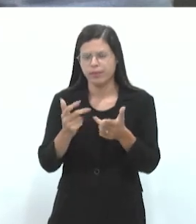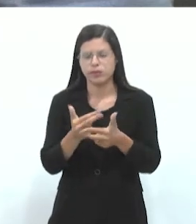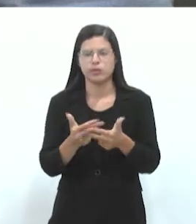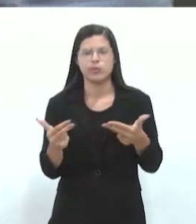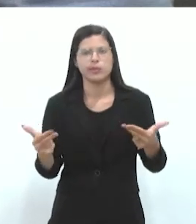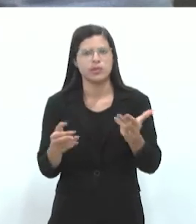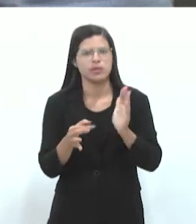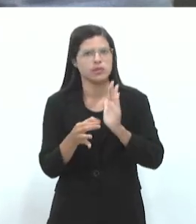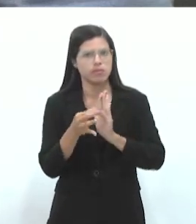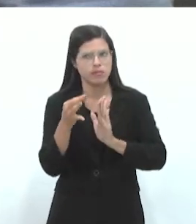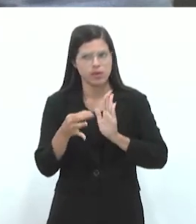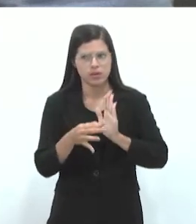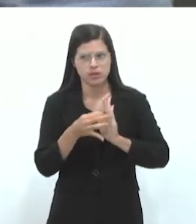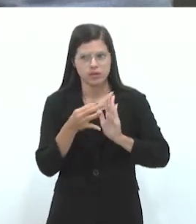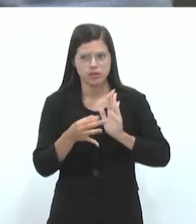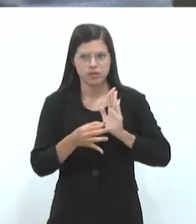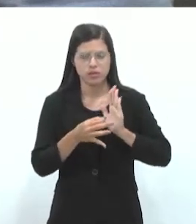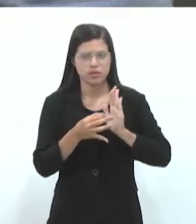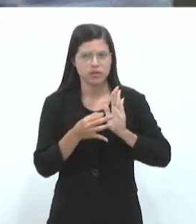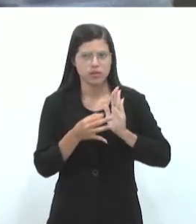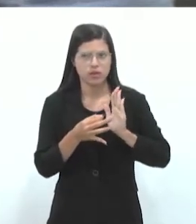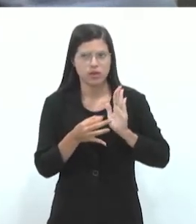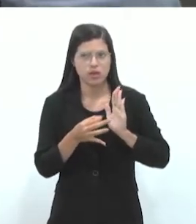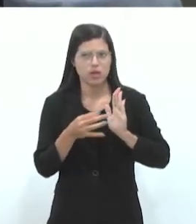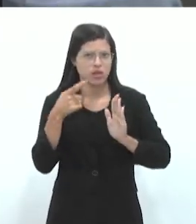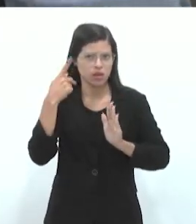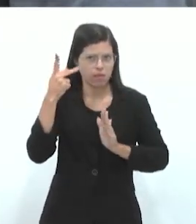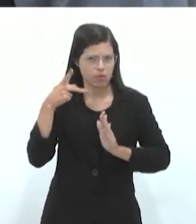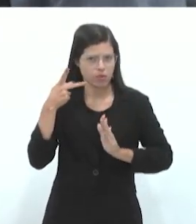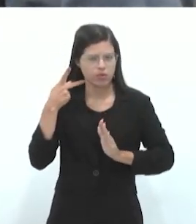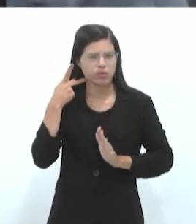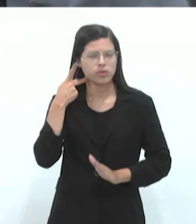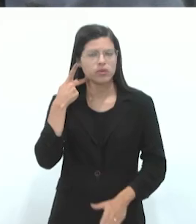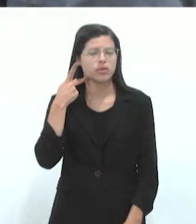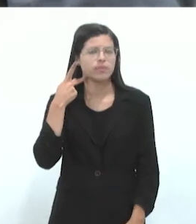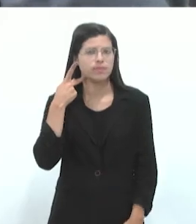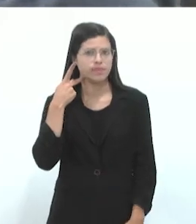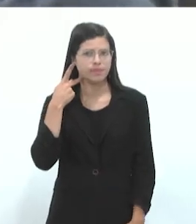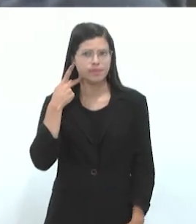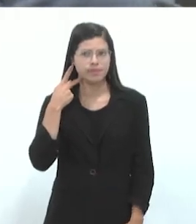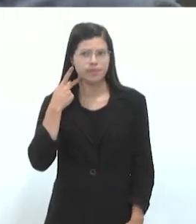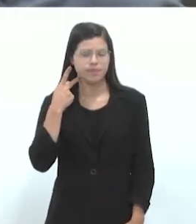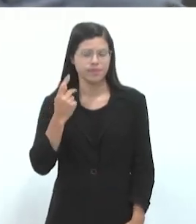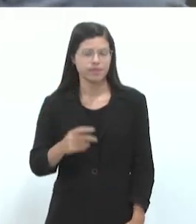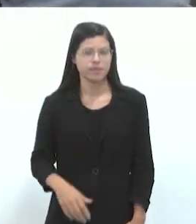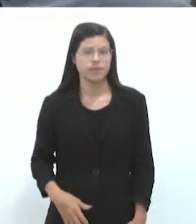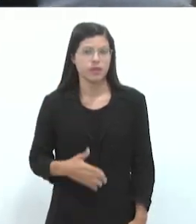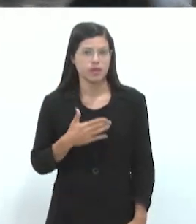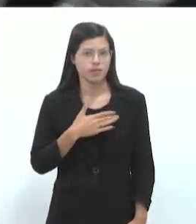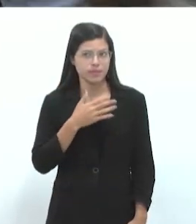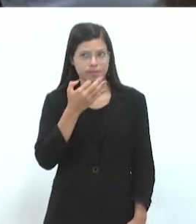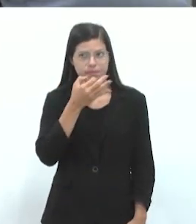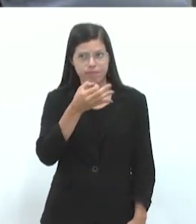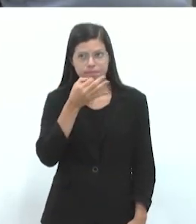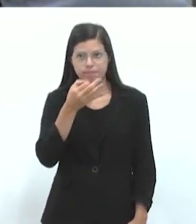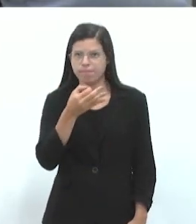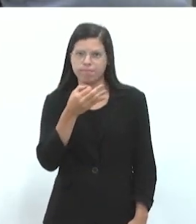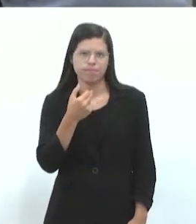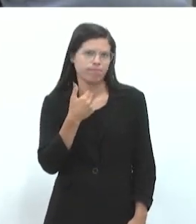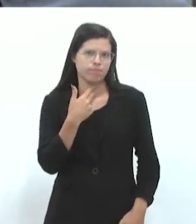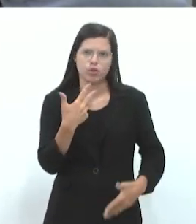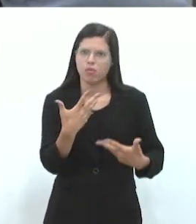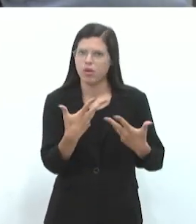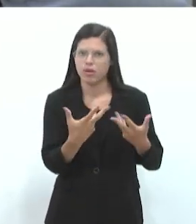no parecer da Procuradoria que, para mim, são